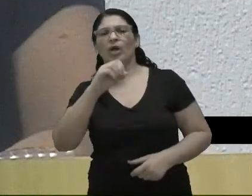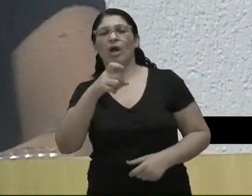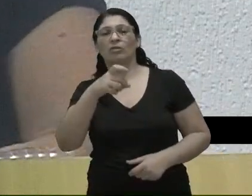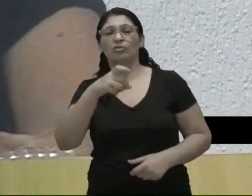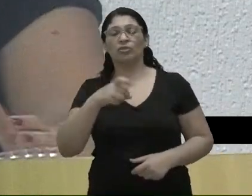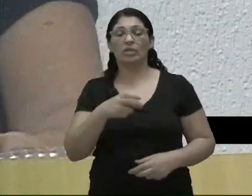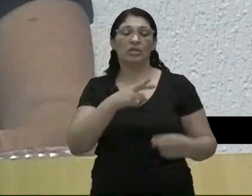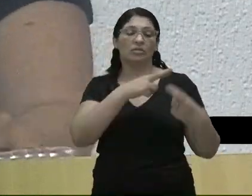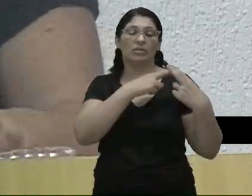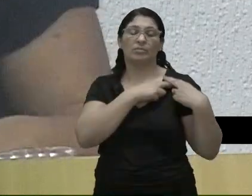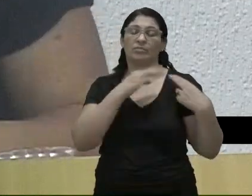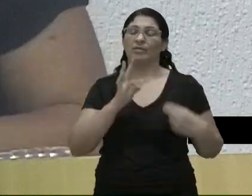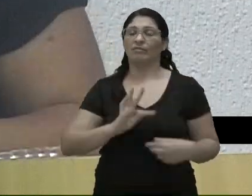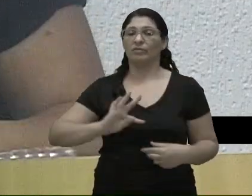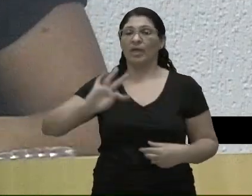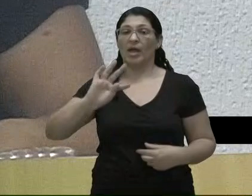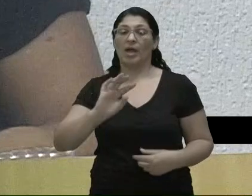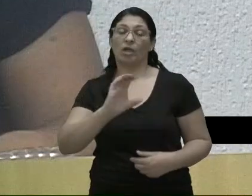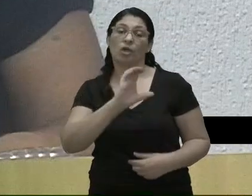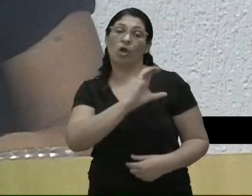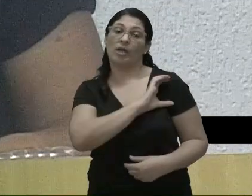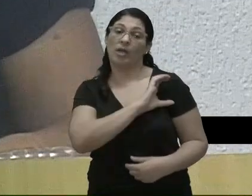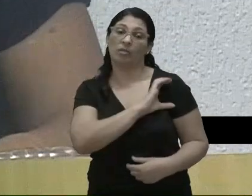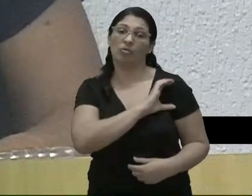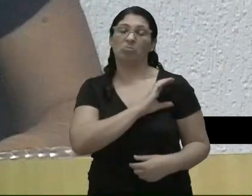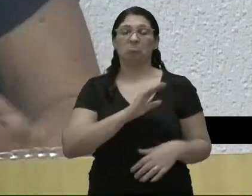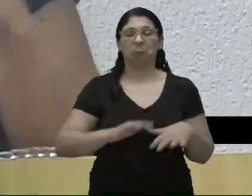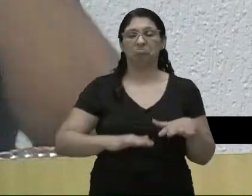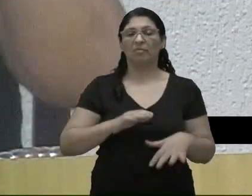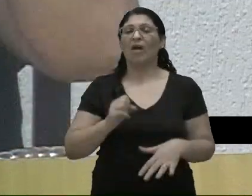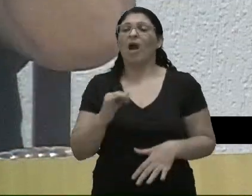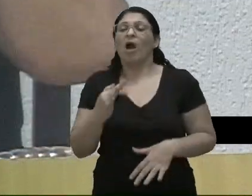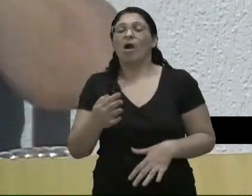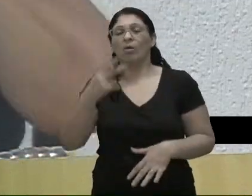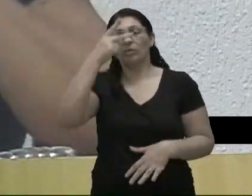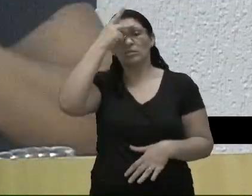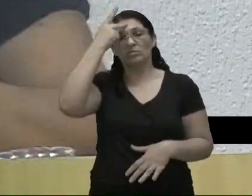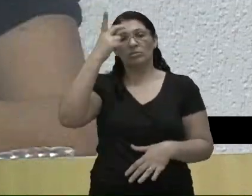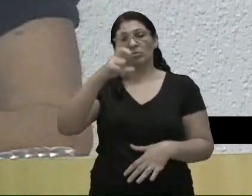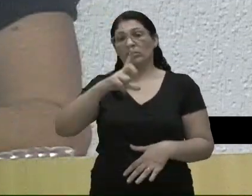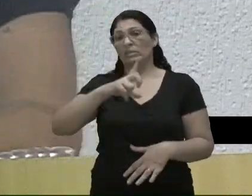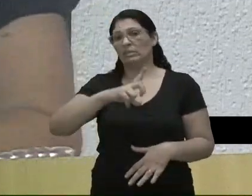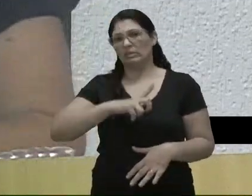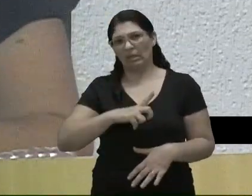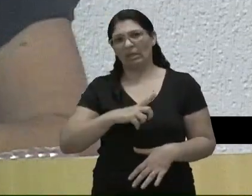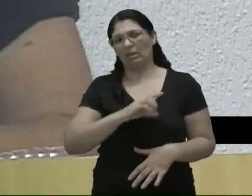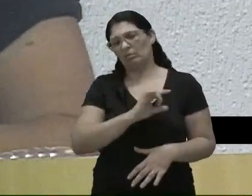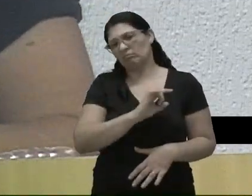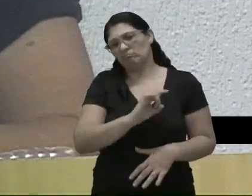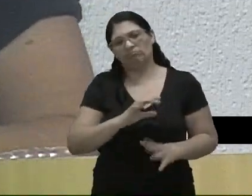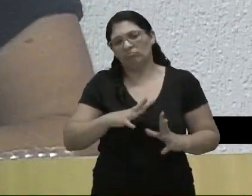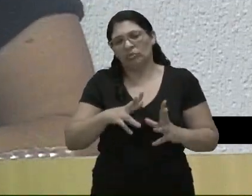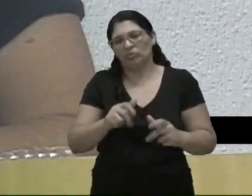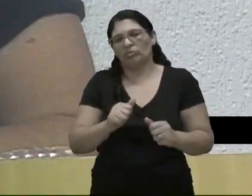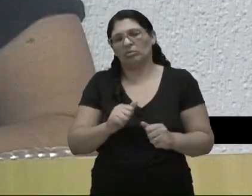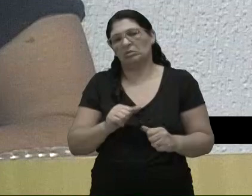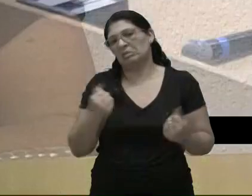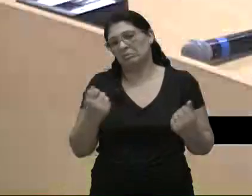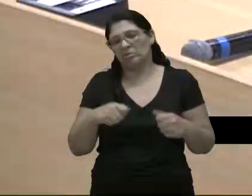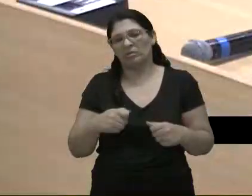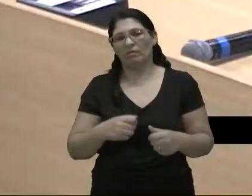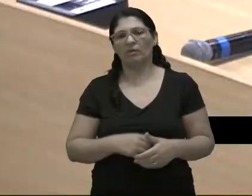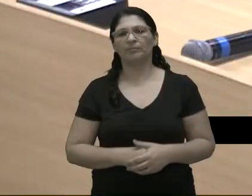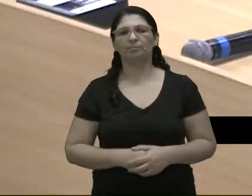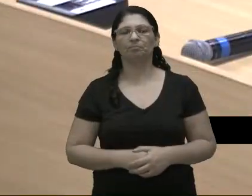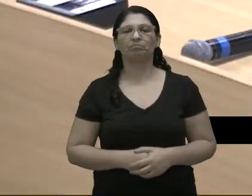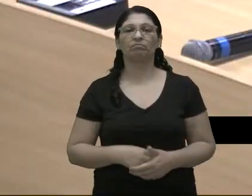ou coordenador do raio-x, quantas pessoas tem, assim, nas unidades, se for possível? São